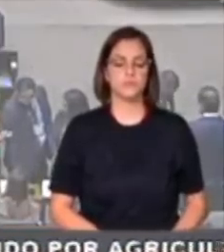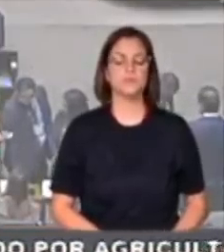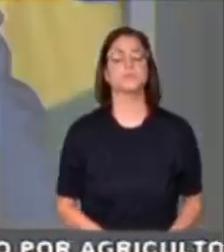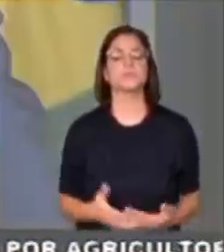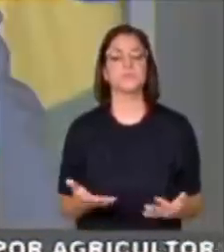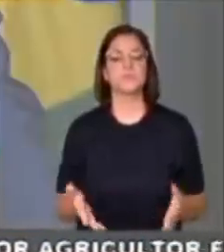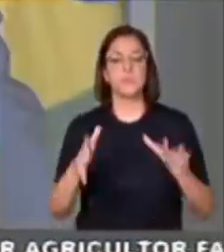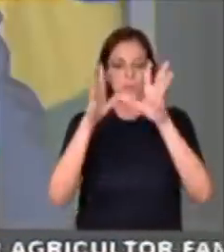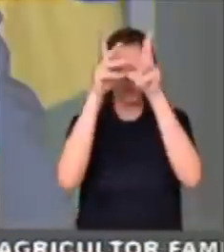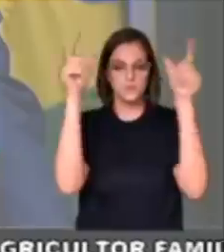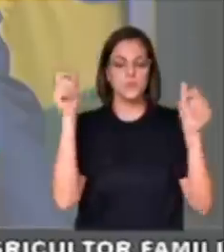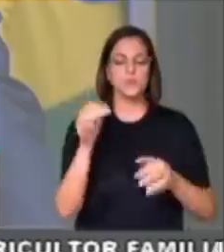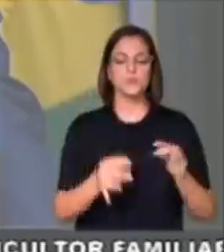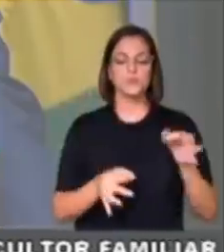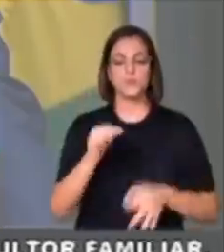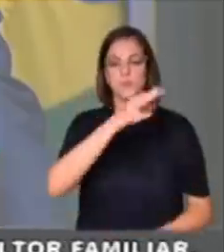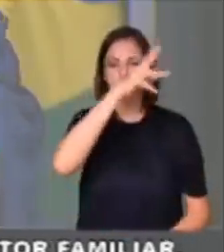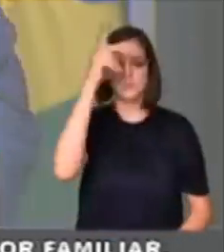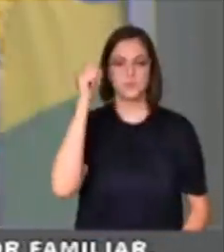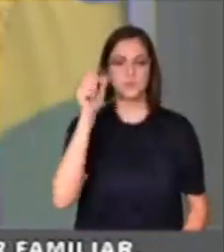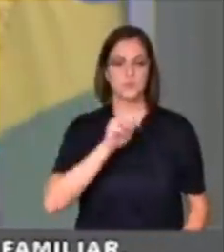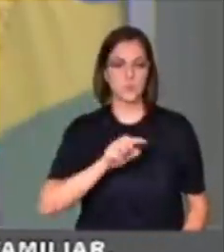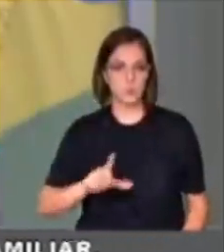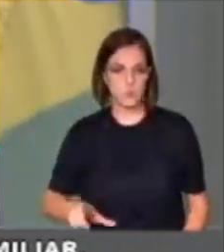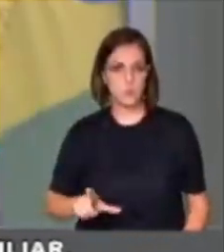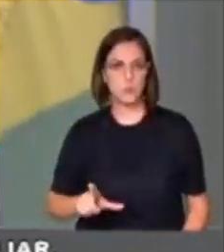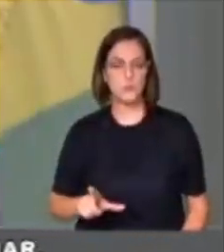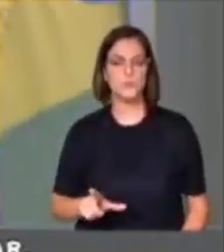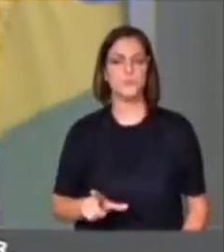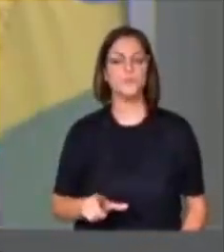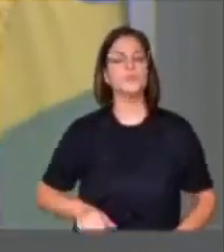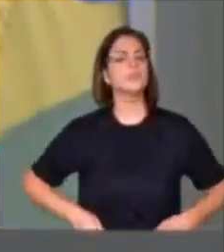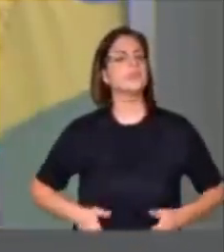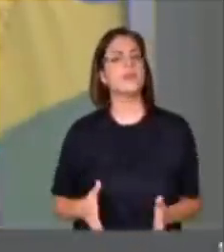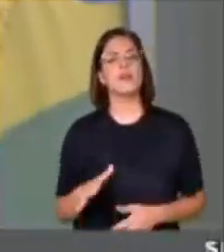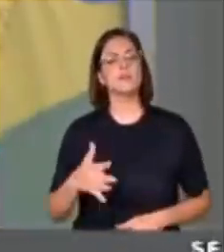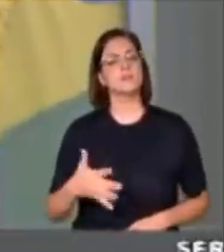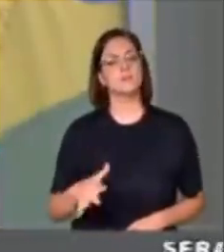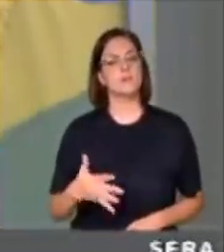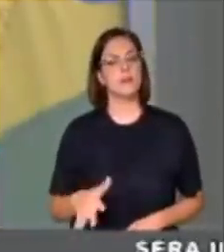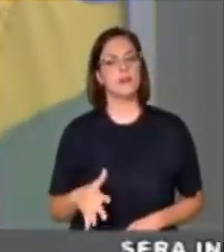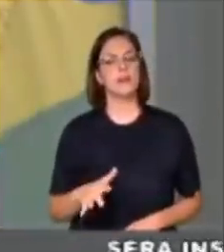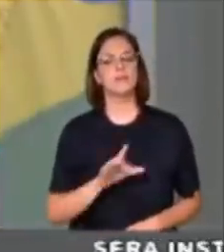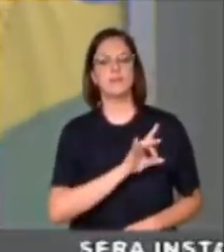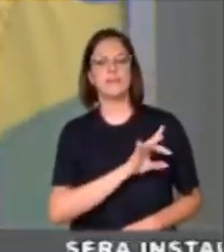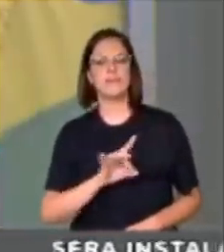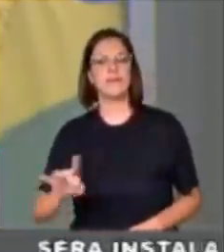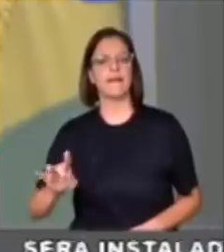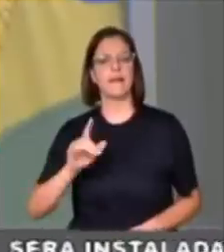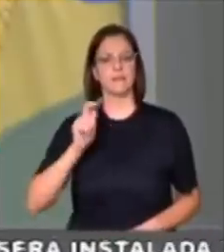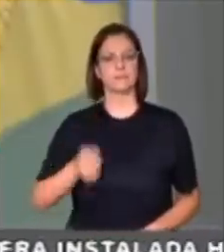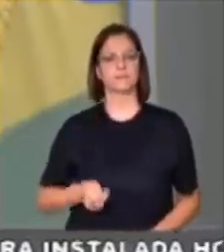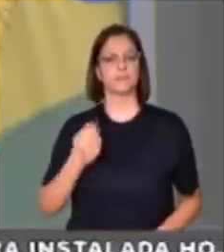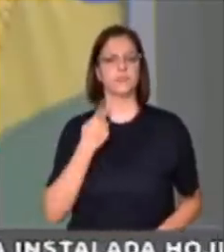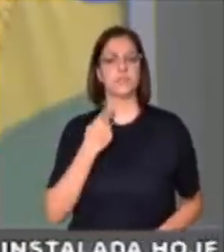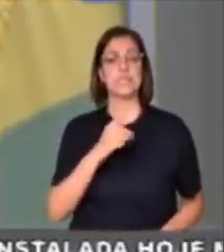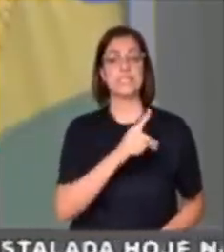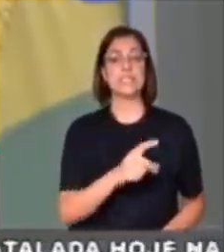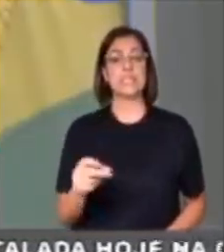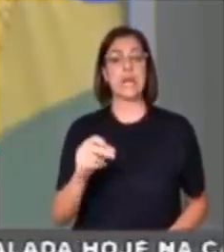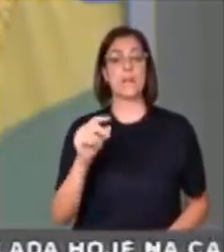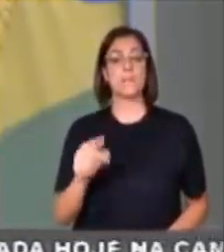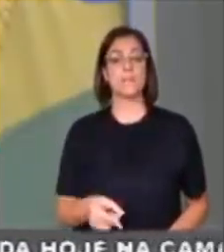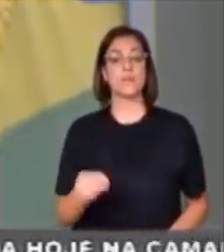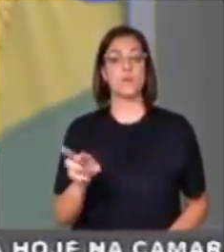No Tribunal de Justiça do Mato Grosso do Sul, o gasto médio por magistrado é de 100 mil